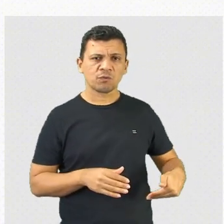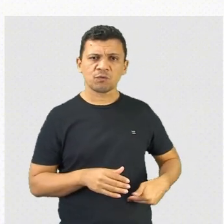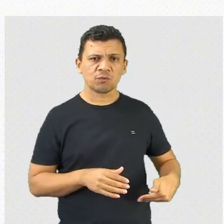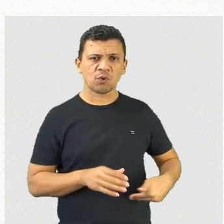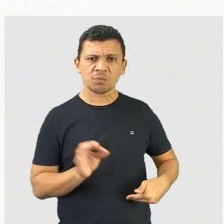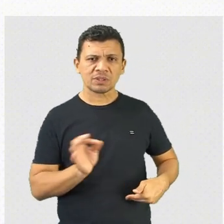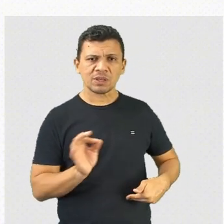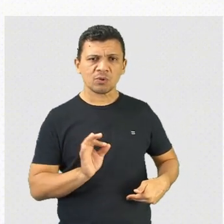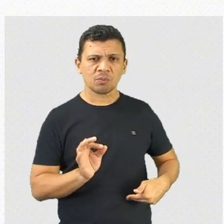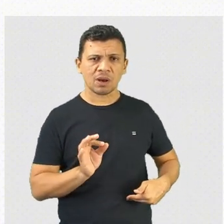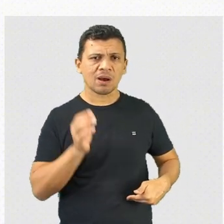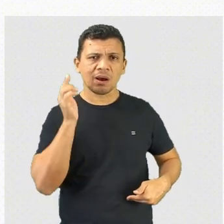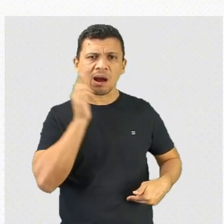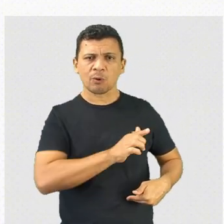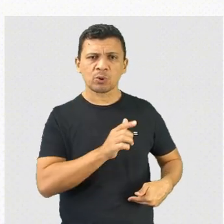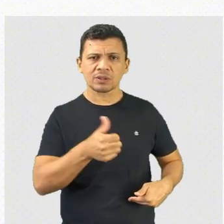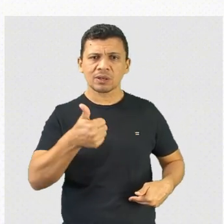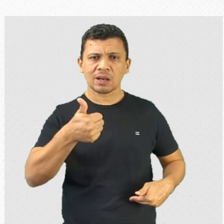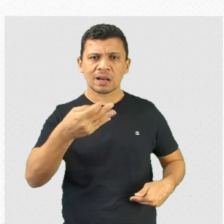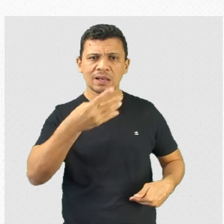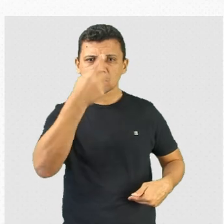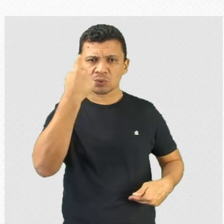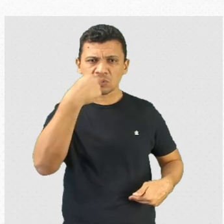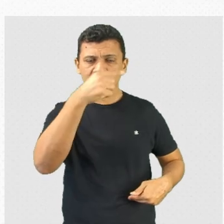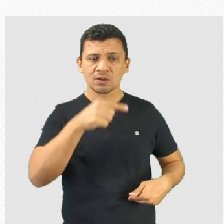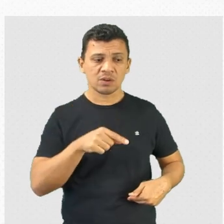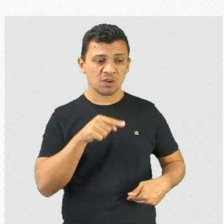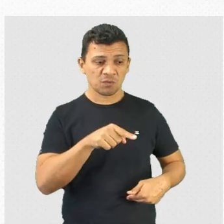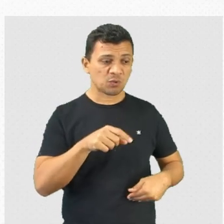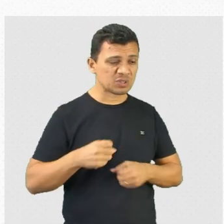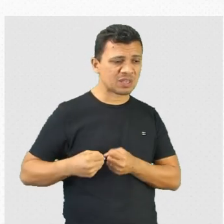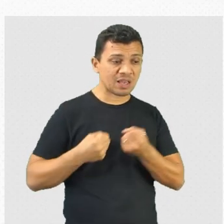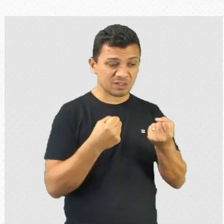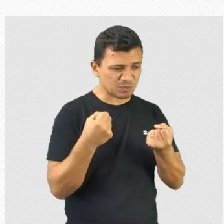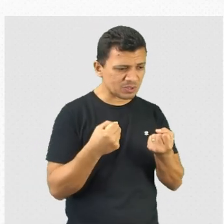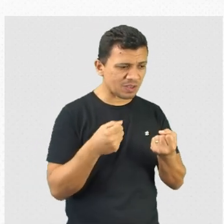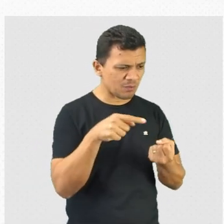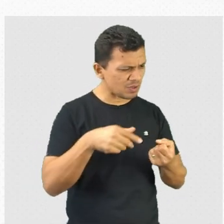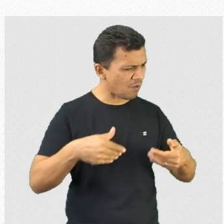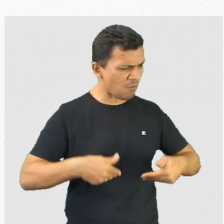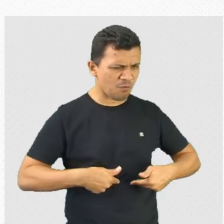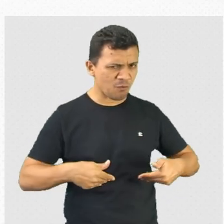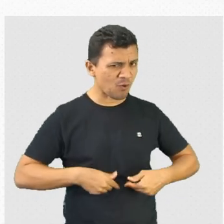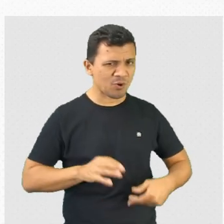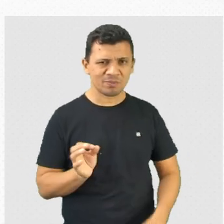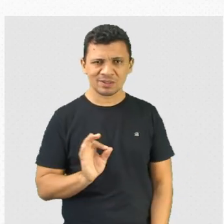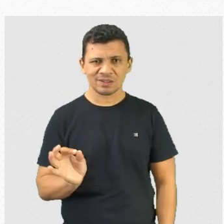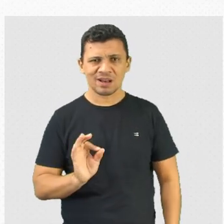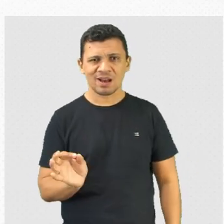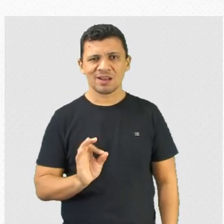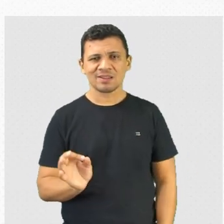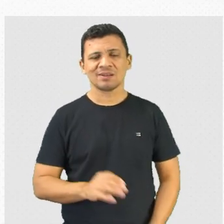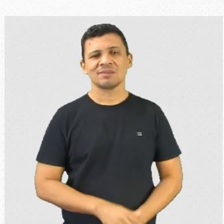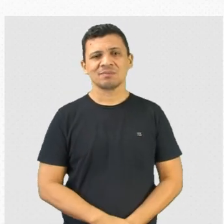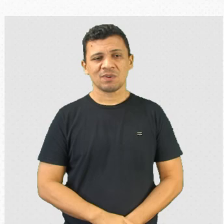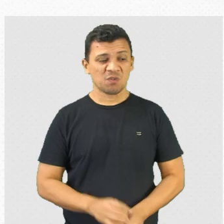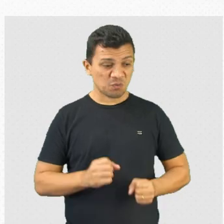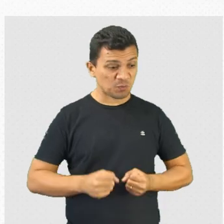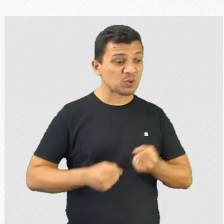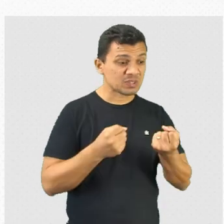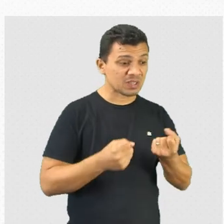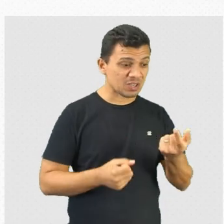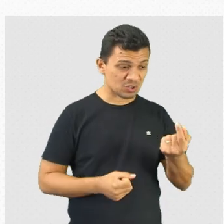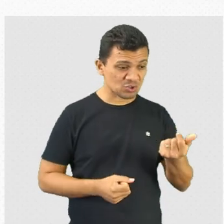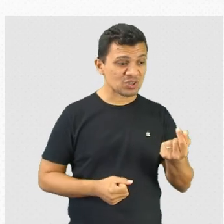horas de trabalho. Olha só. Isso quer dizer que se você se esforçar mais, você não vai passar fome. Se você se esforçar mais, você não vai ficar sem